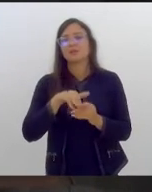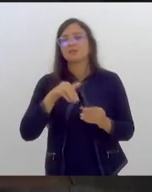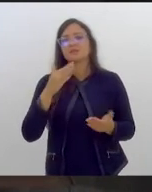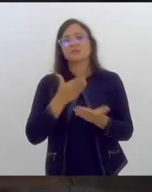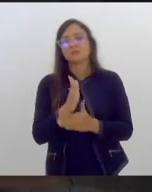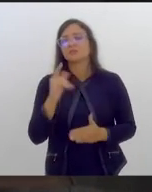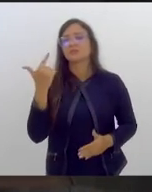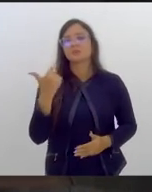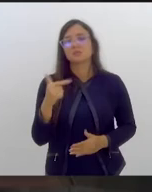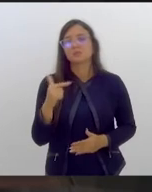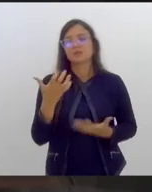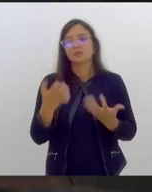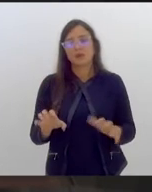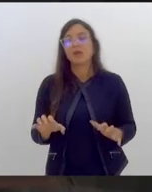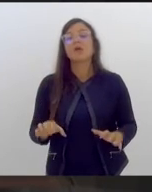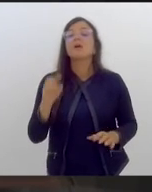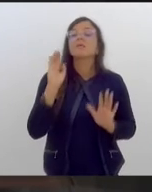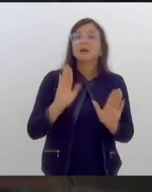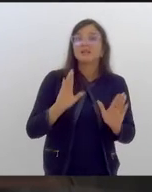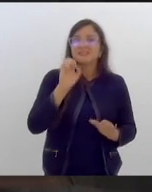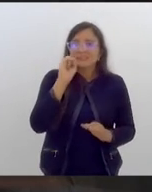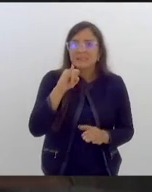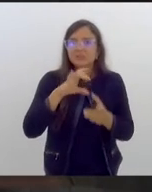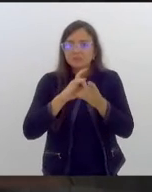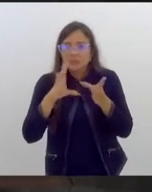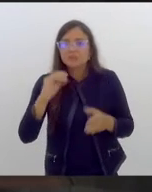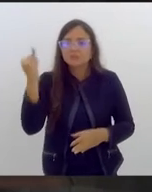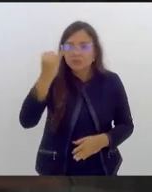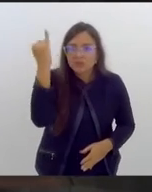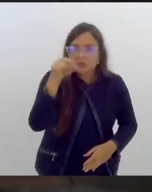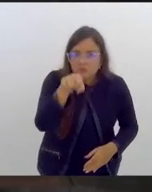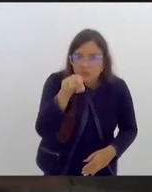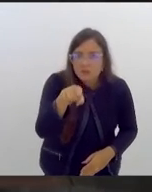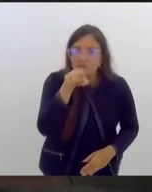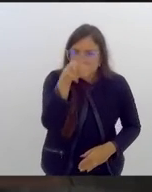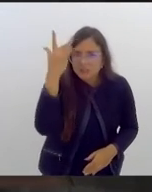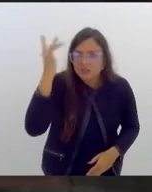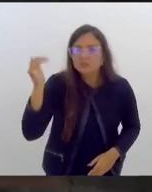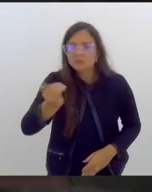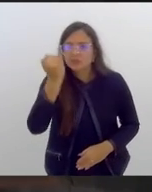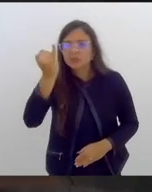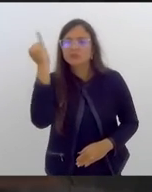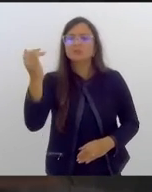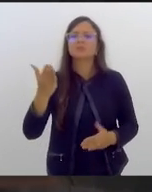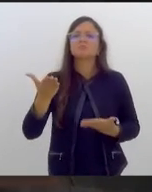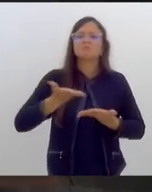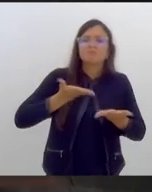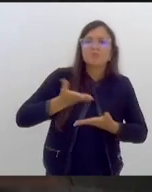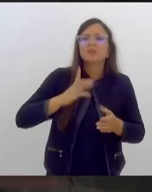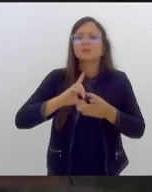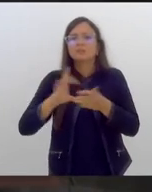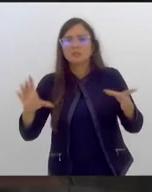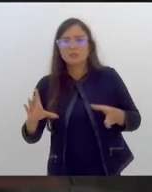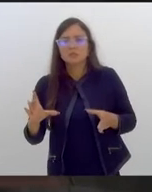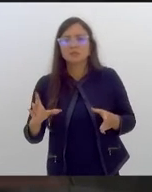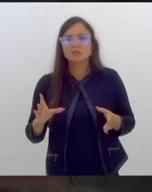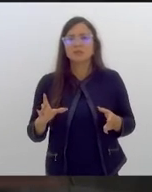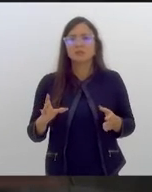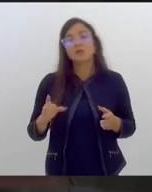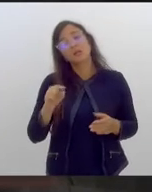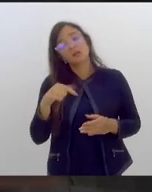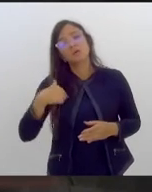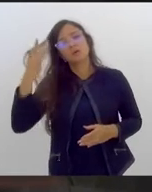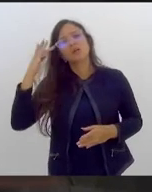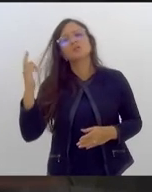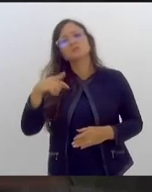democracia é importante para você se a democracia é um valor fundamental para você se você acha importante que a convivência democrática prevaleça acho que a sua